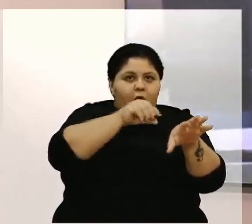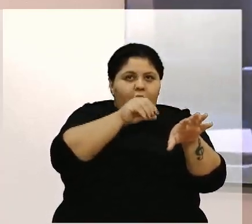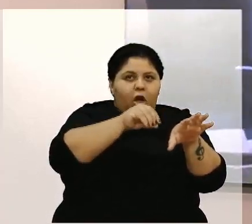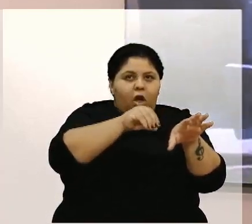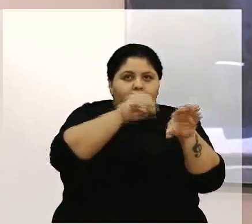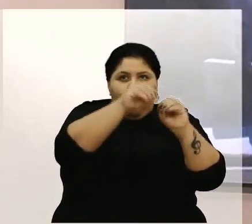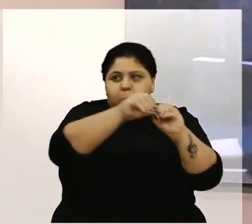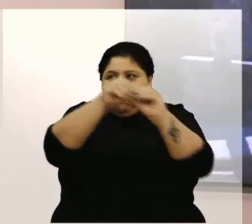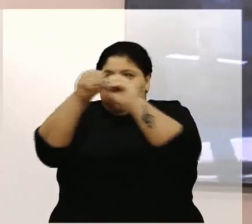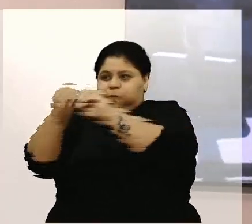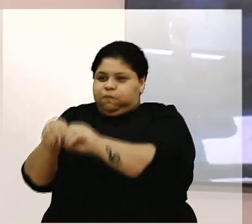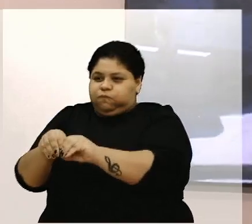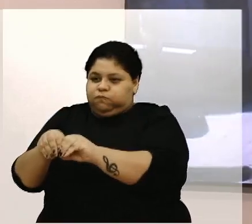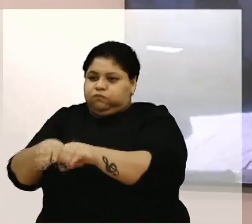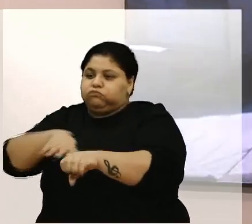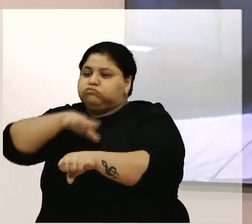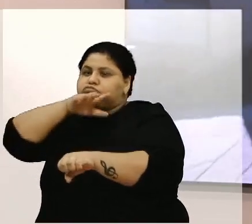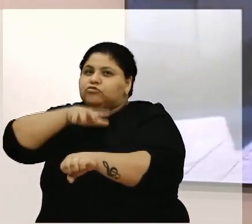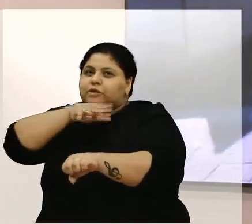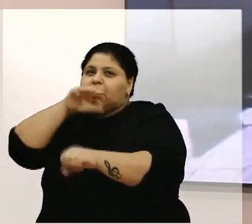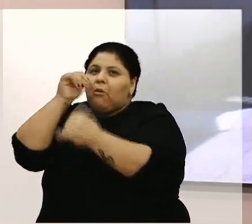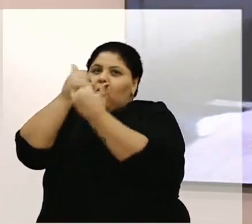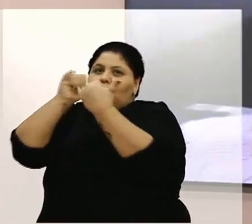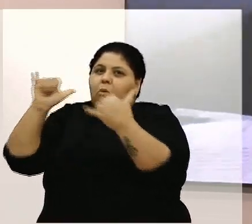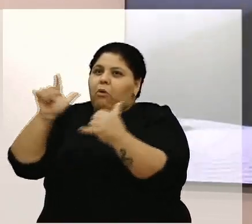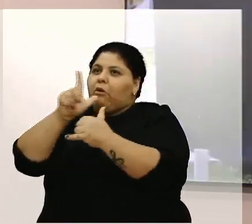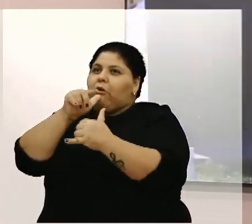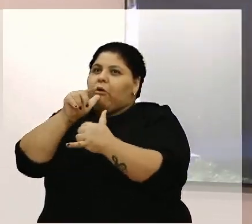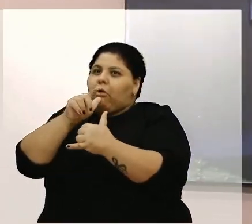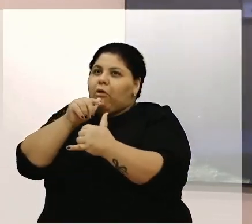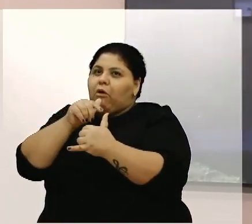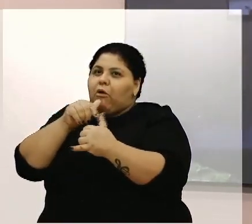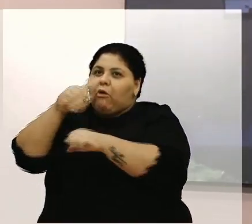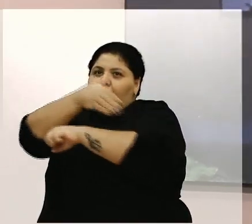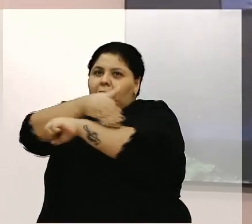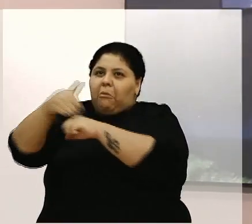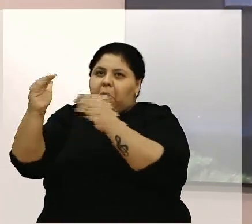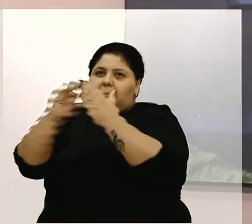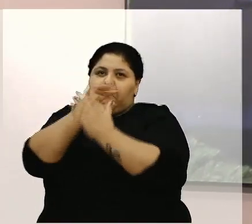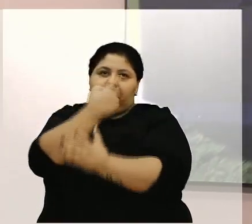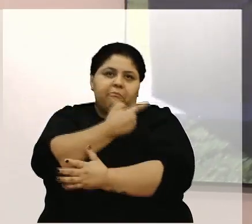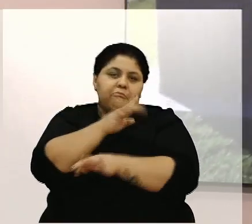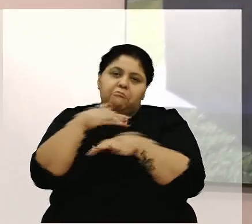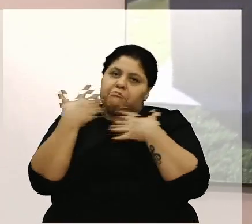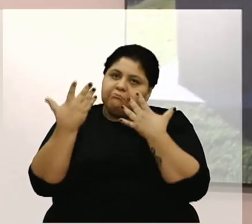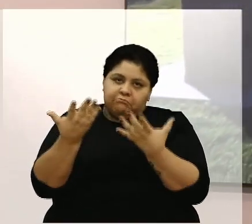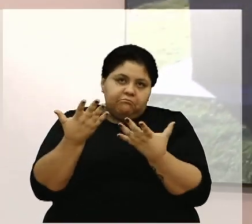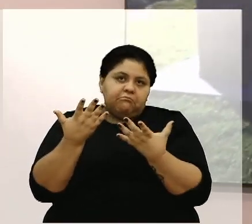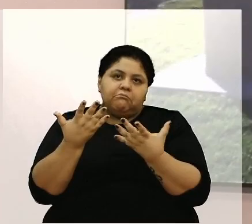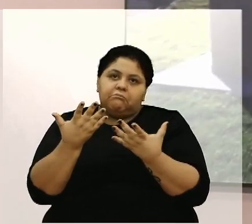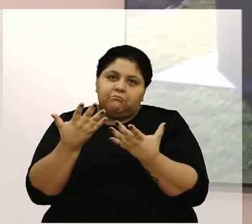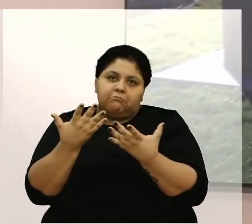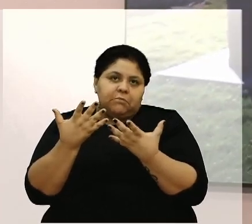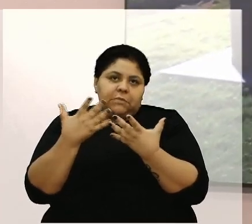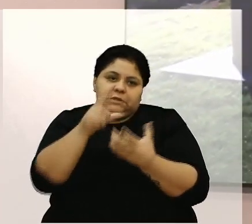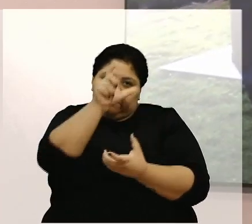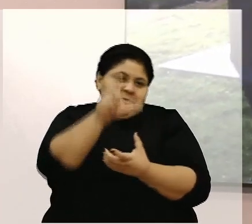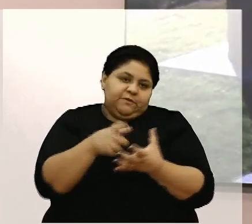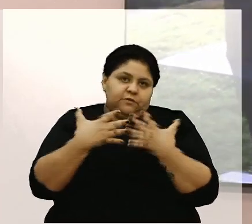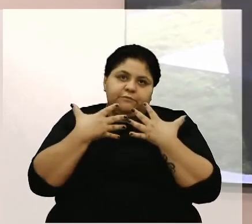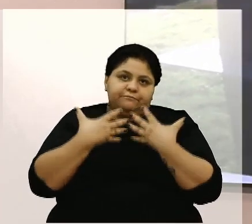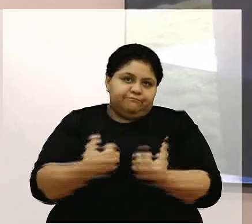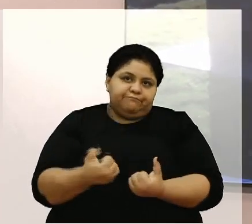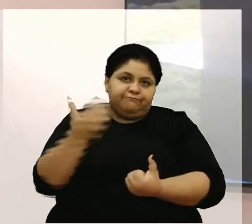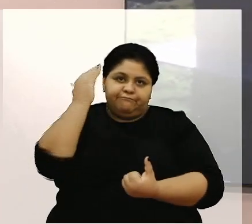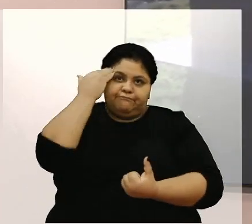com energia elétrica, água, tratamento de esgoto, asfalto e uma casa dessa, bom, aí se ela não aceitar, aí eu não